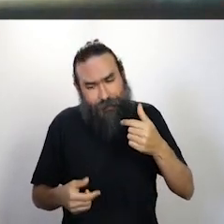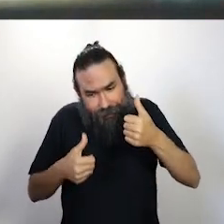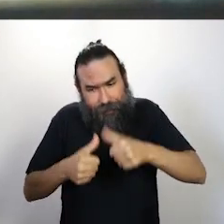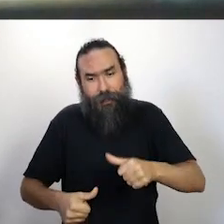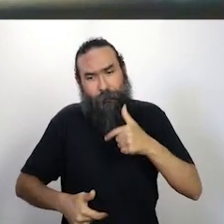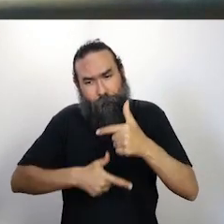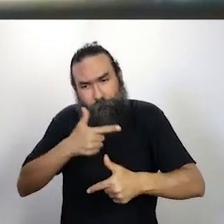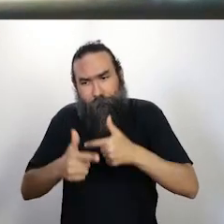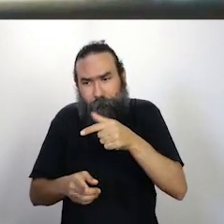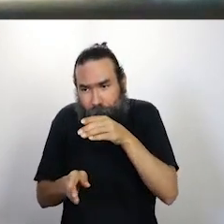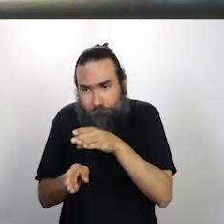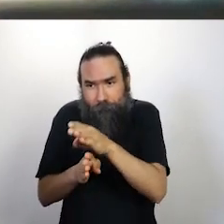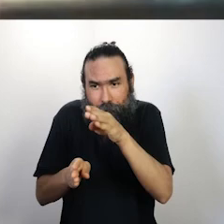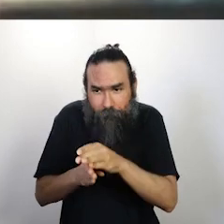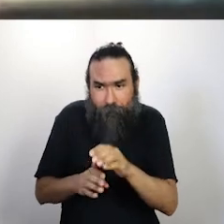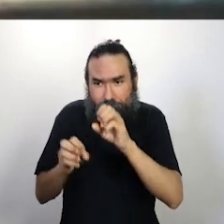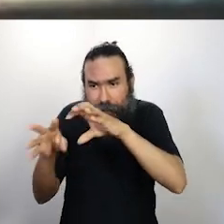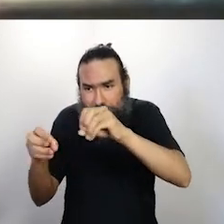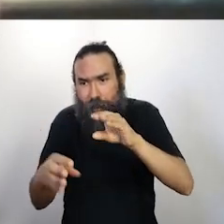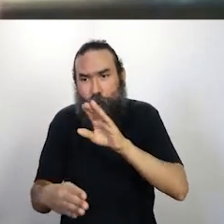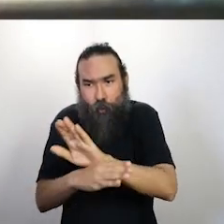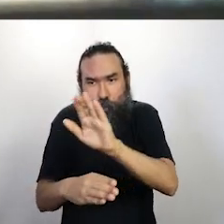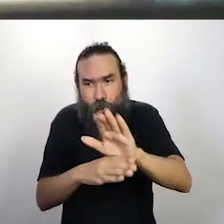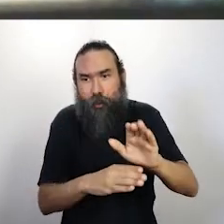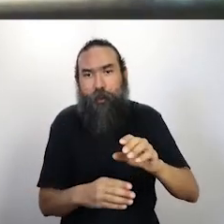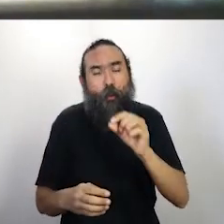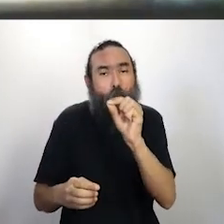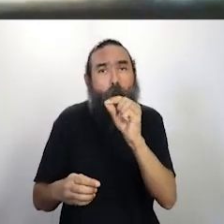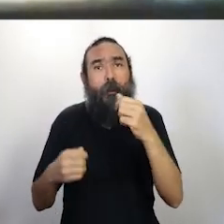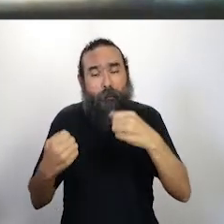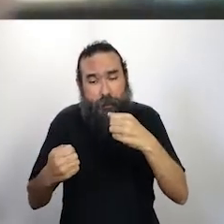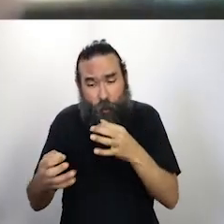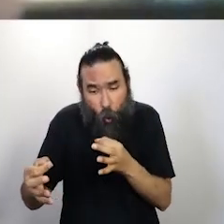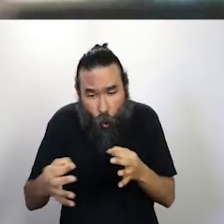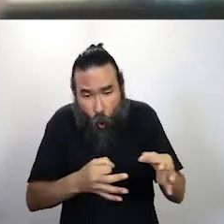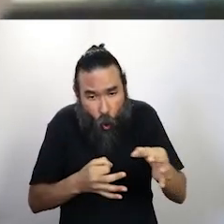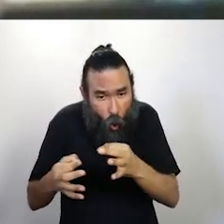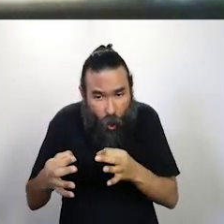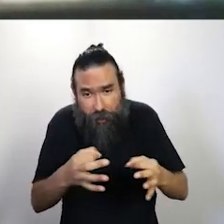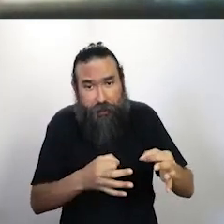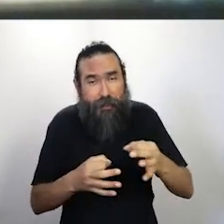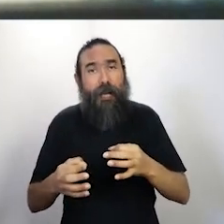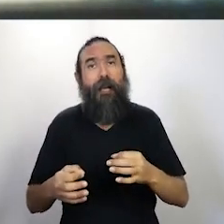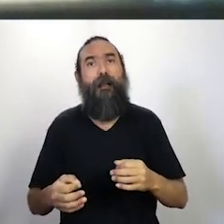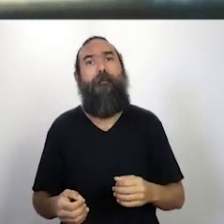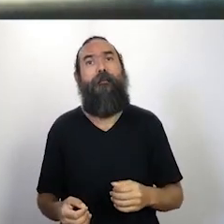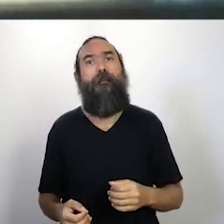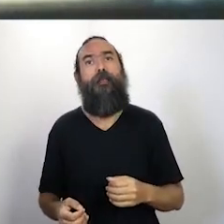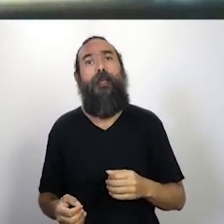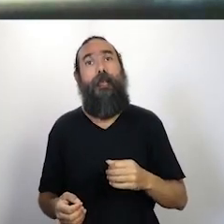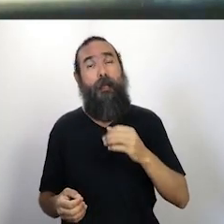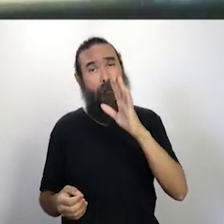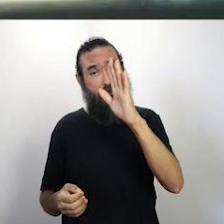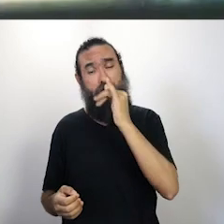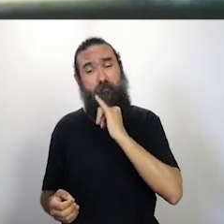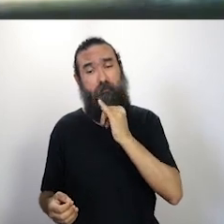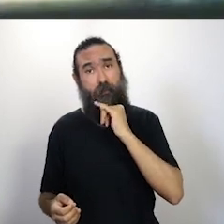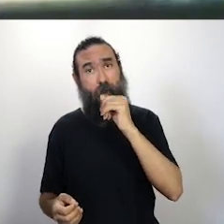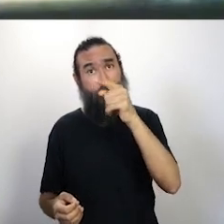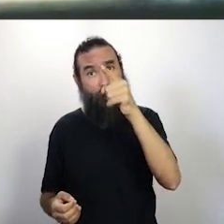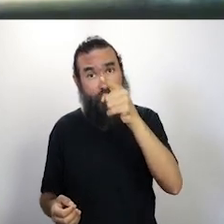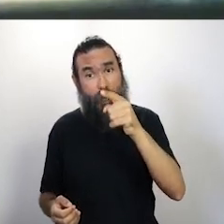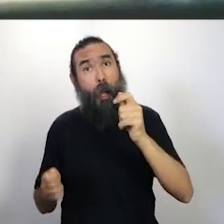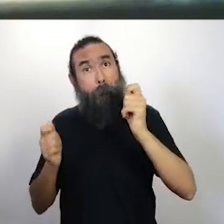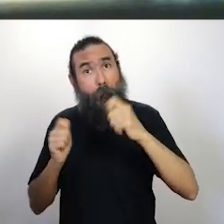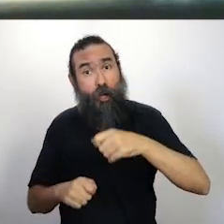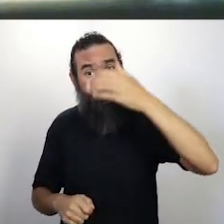pessoas a se organizar dois critérios fundamentais um comprovar que tem dois anos de atividade a partir da sanção da lei que